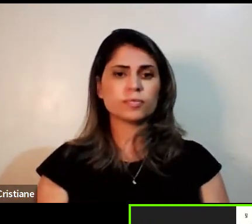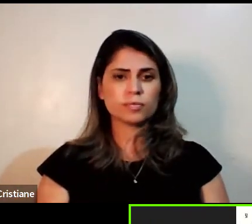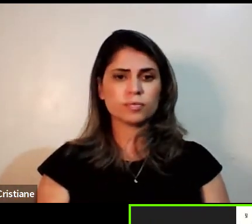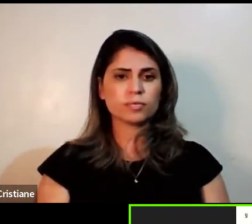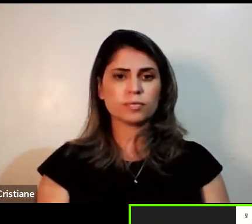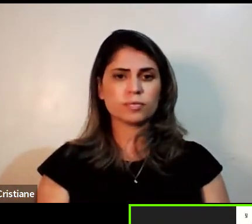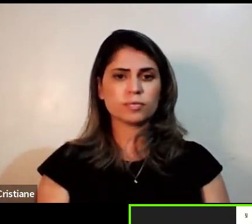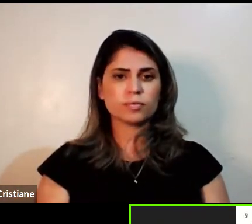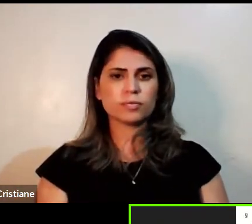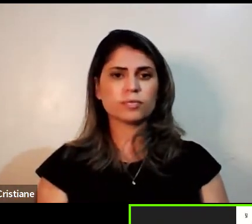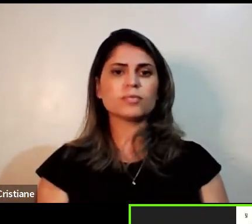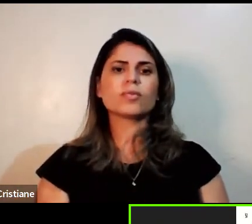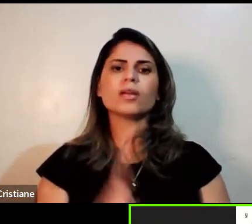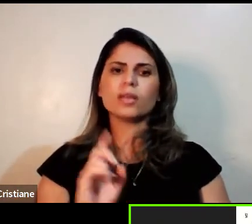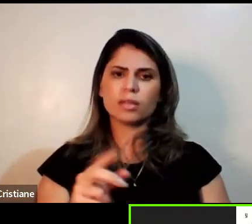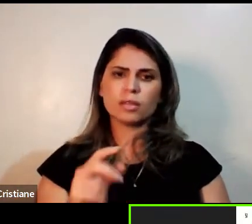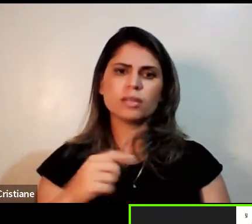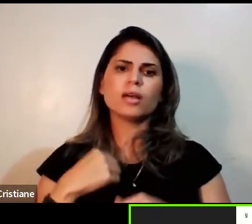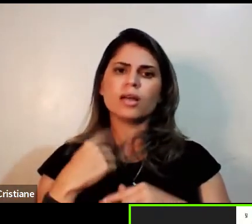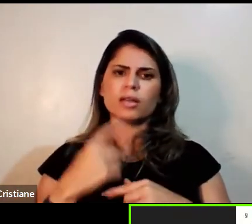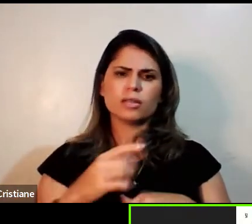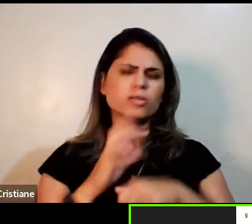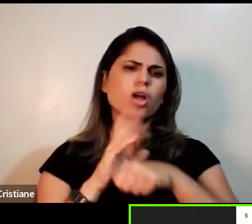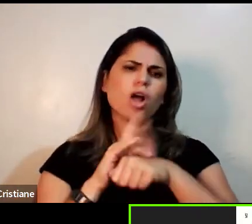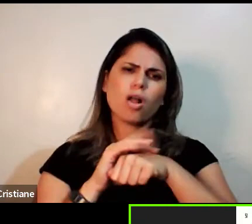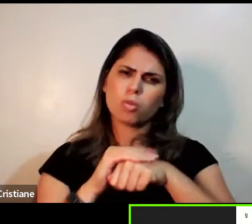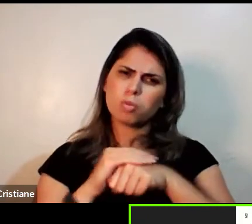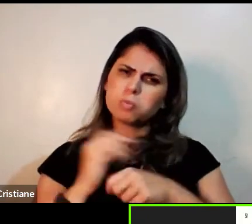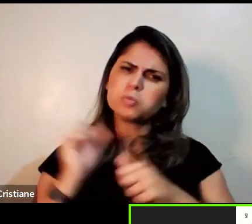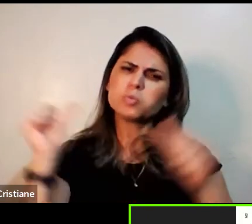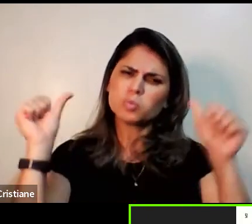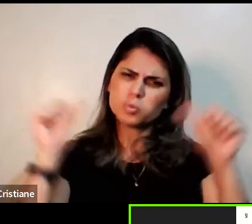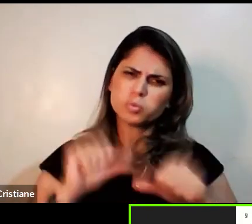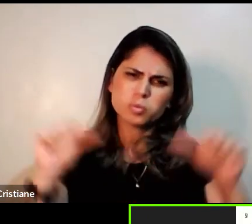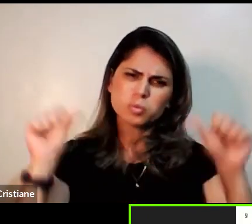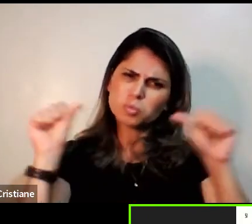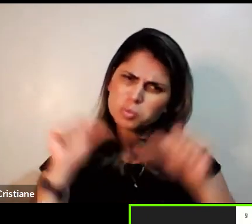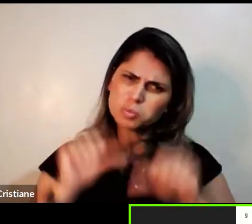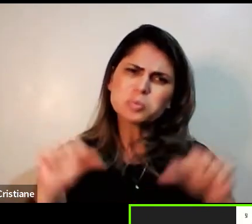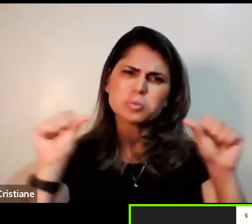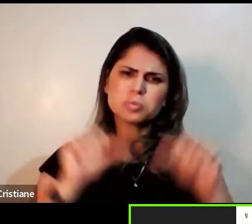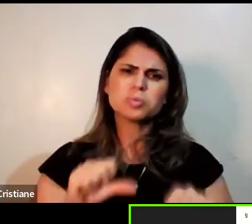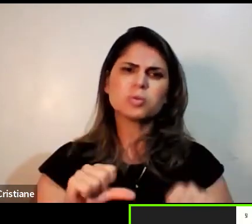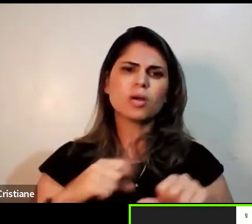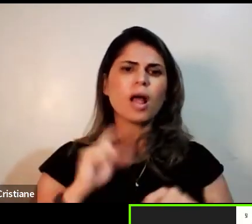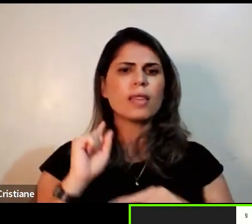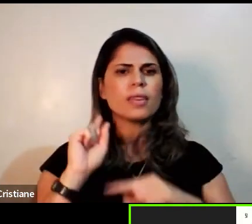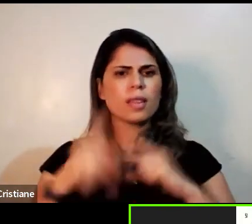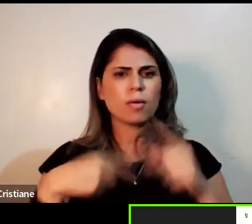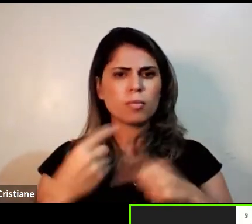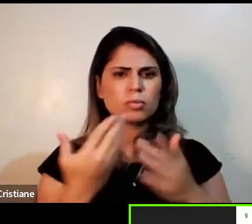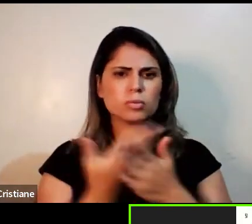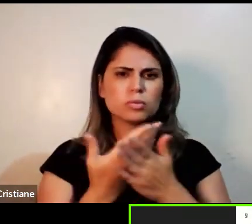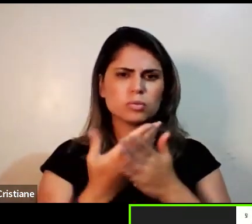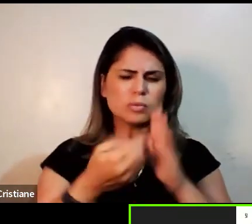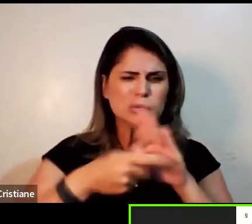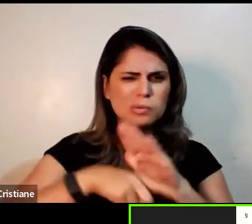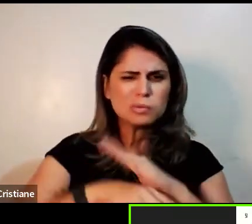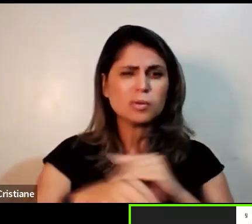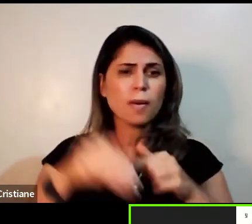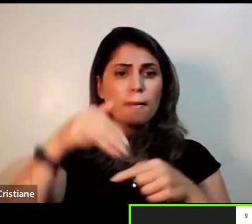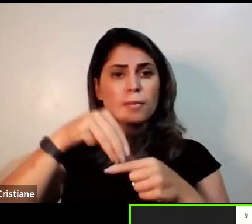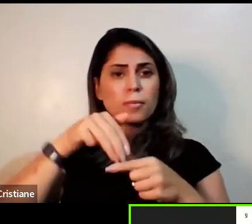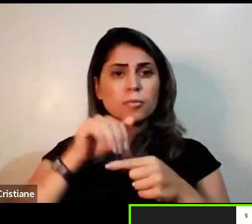E, mesmo assim, a doença só piorando, só piorando. Depois eu fiz outra eletromiografia e deu miopatia, que já é